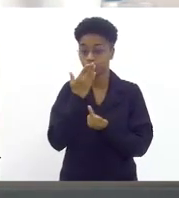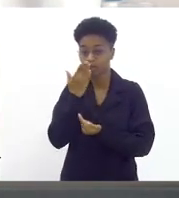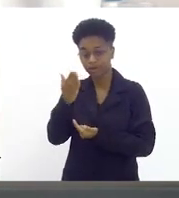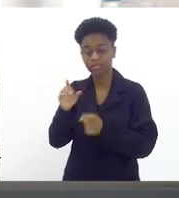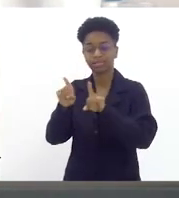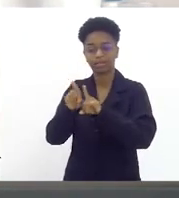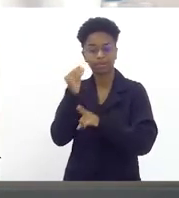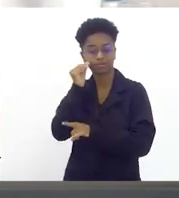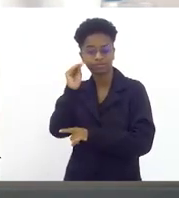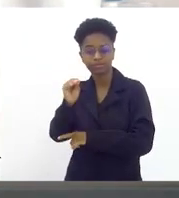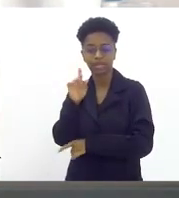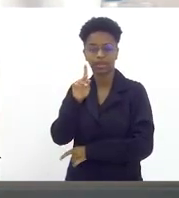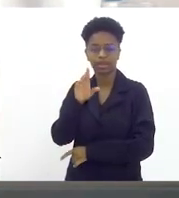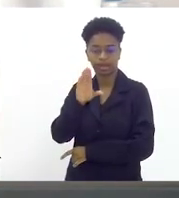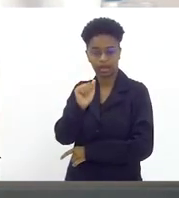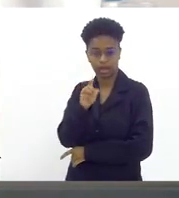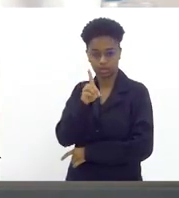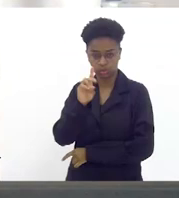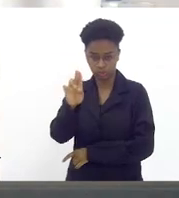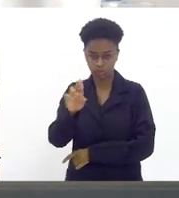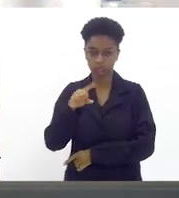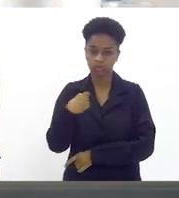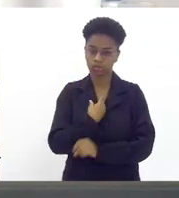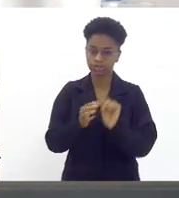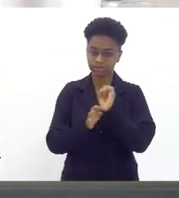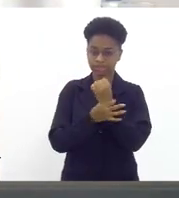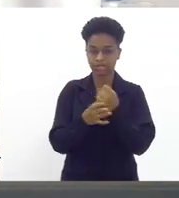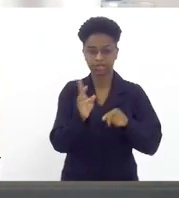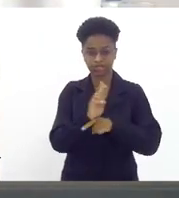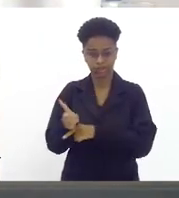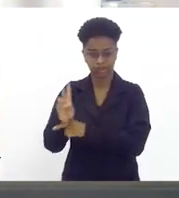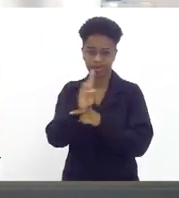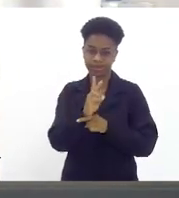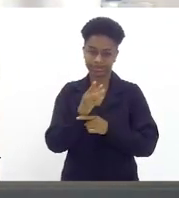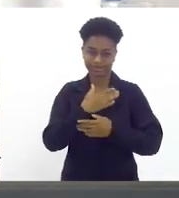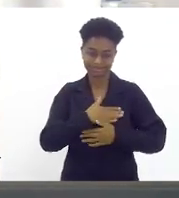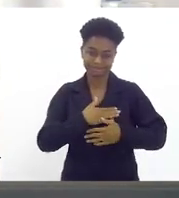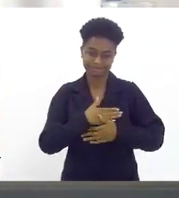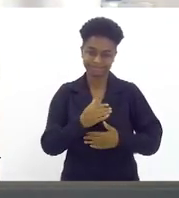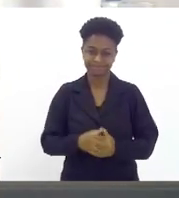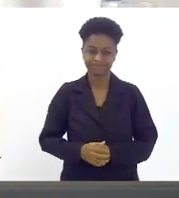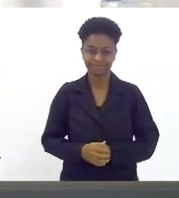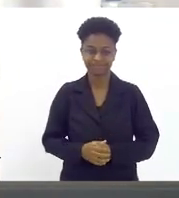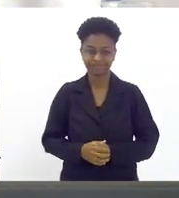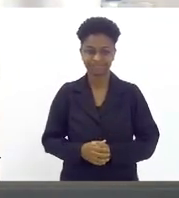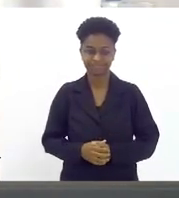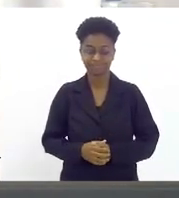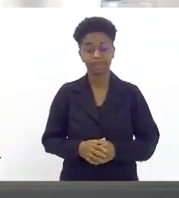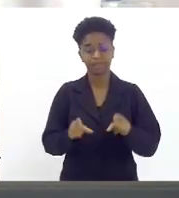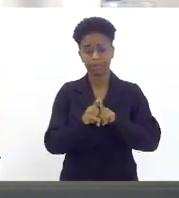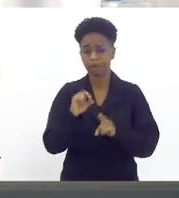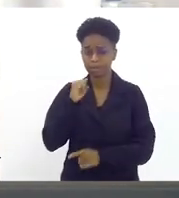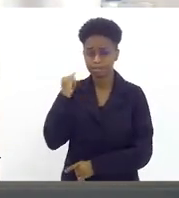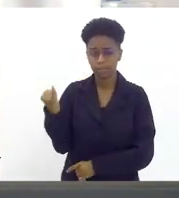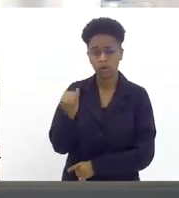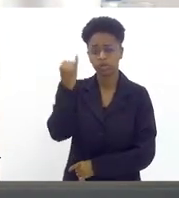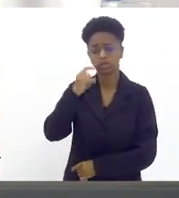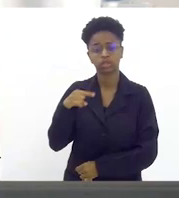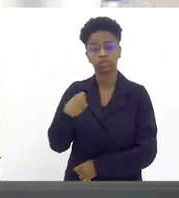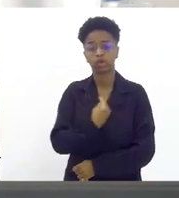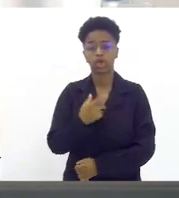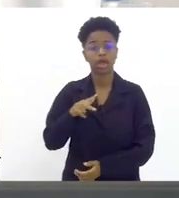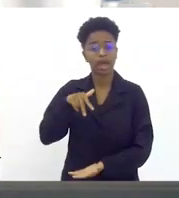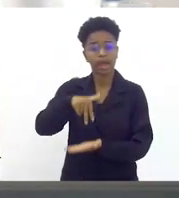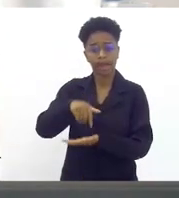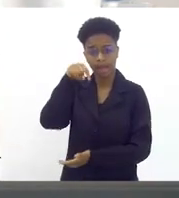beijo para o Cadu, nosso segurança querido. E é muito importante que nós aqui